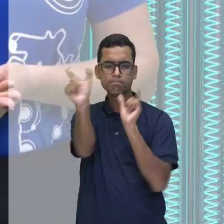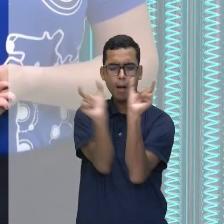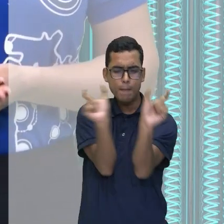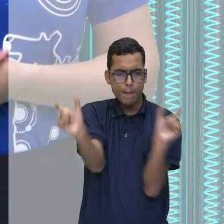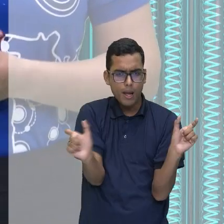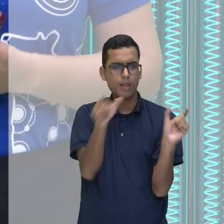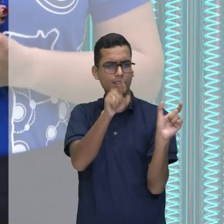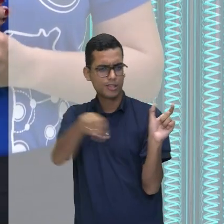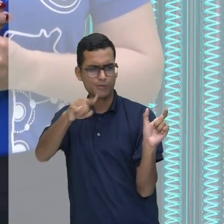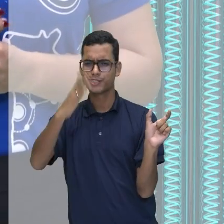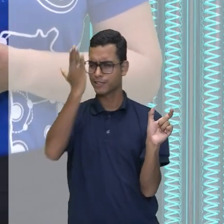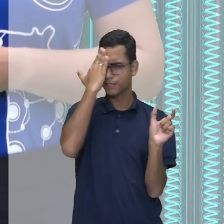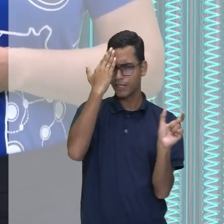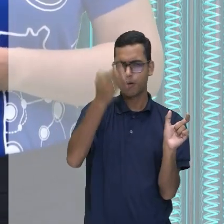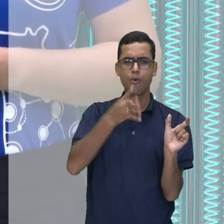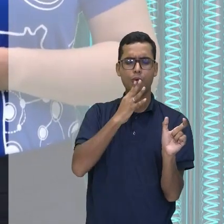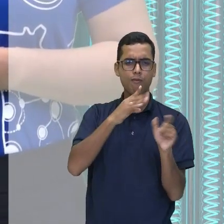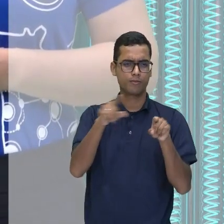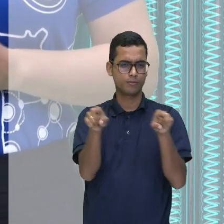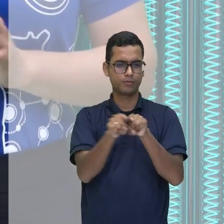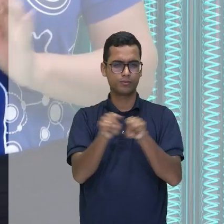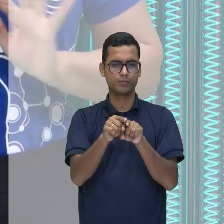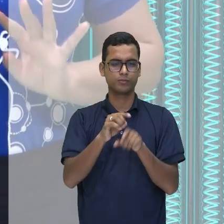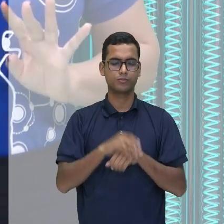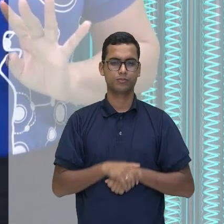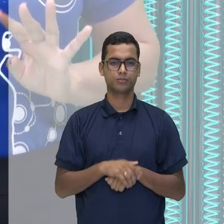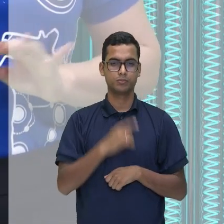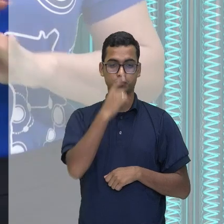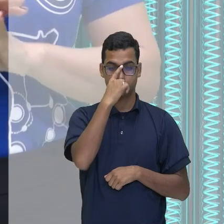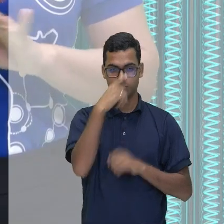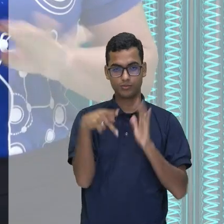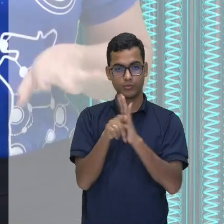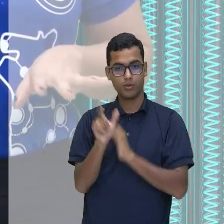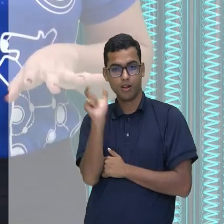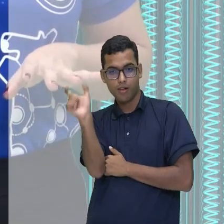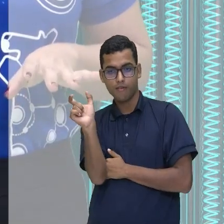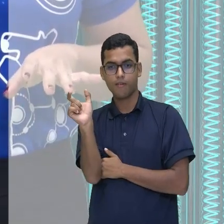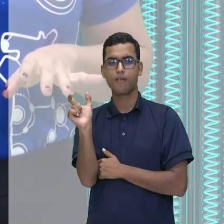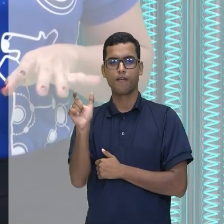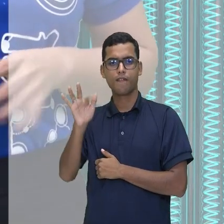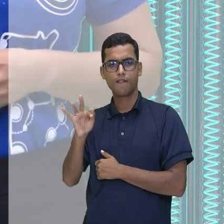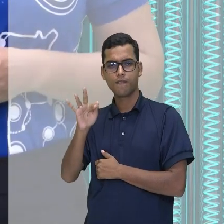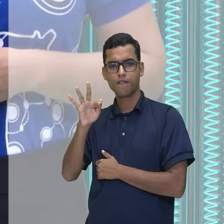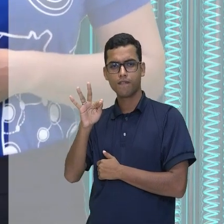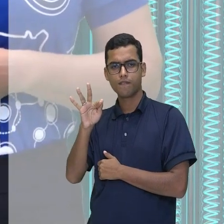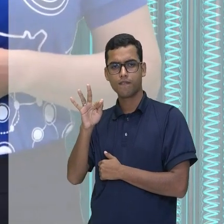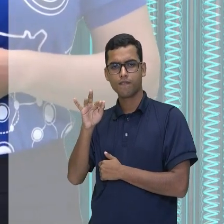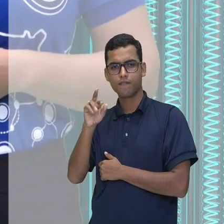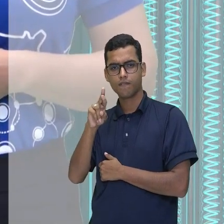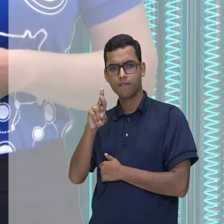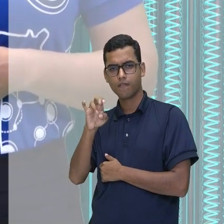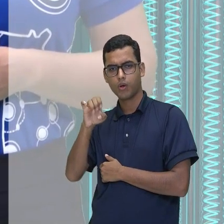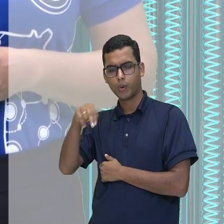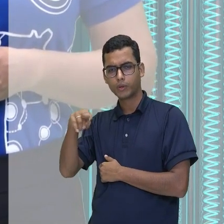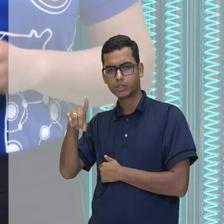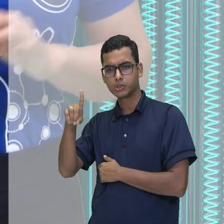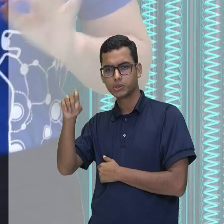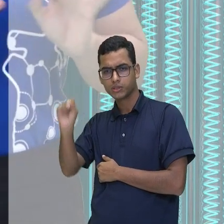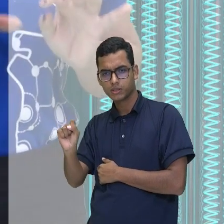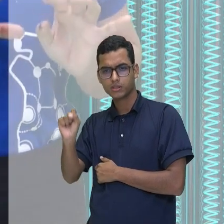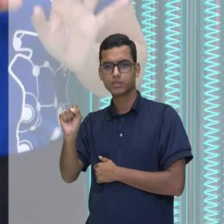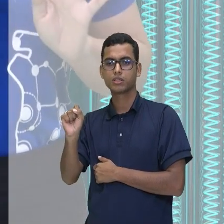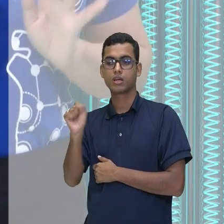você conhece, tá? Por exemplo, friends é uma palavra conhecida, não é palavra cognata. Palavra cognata é